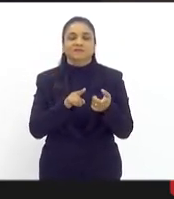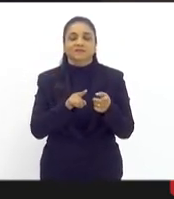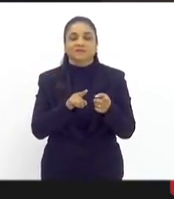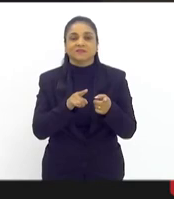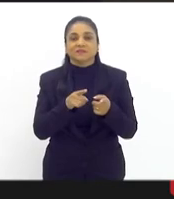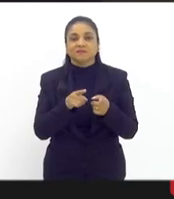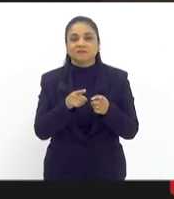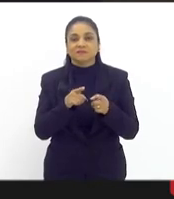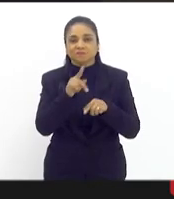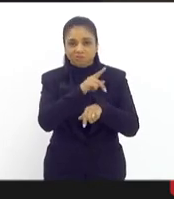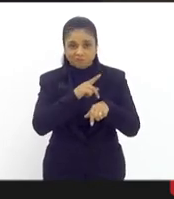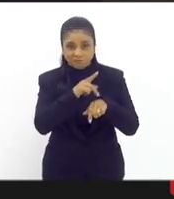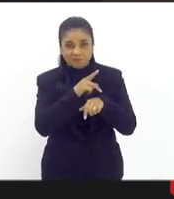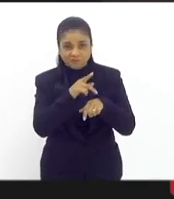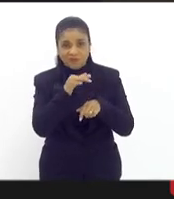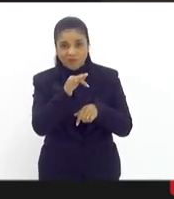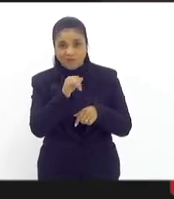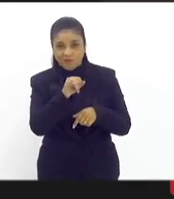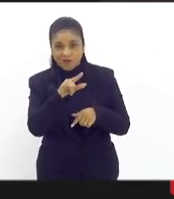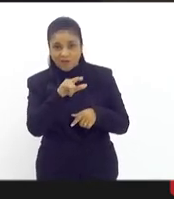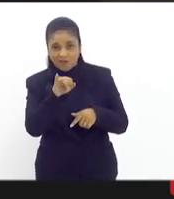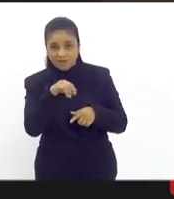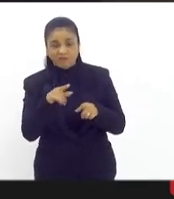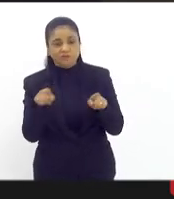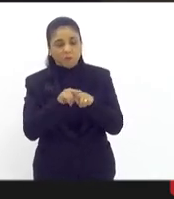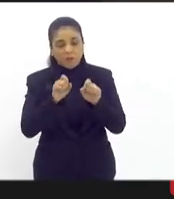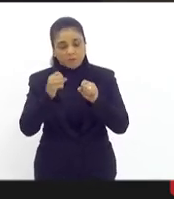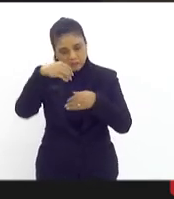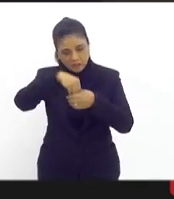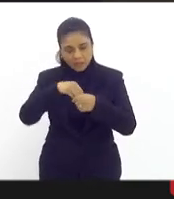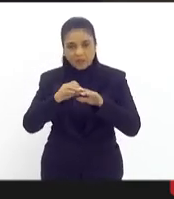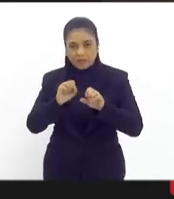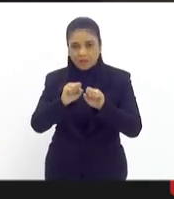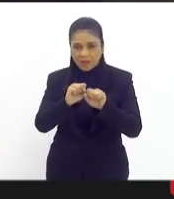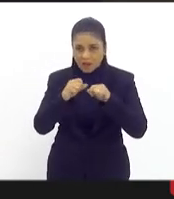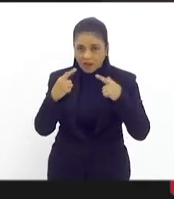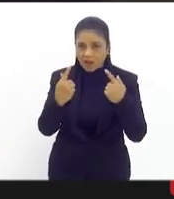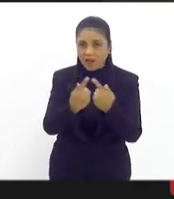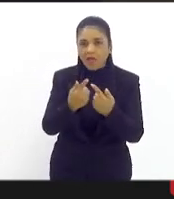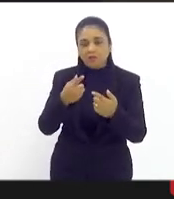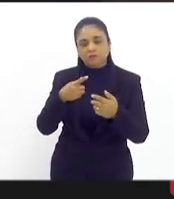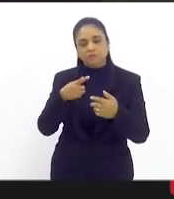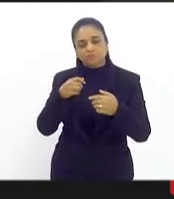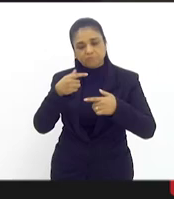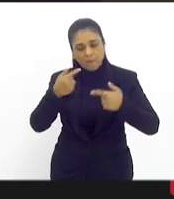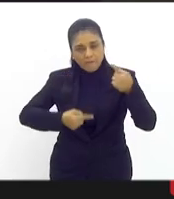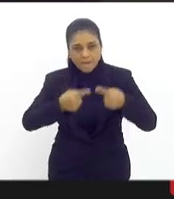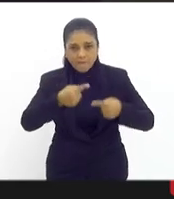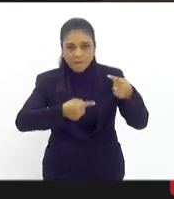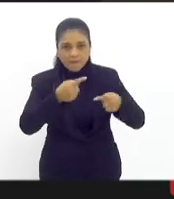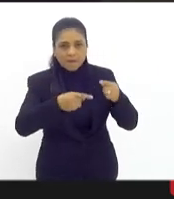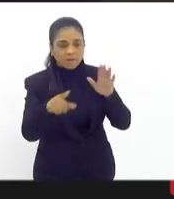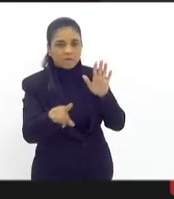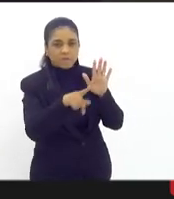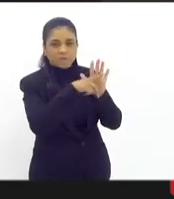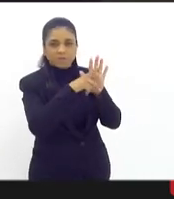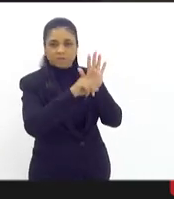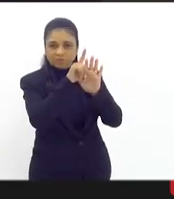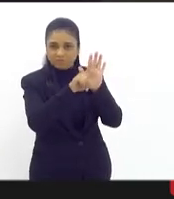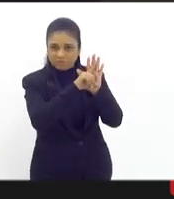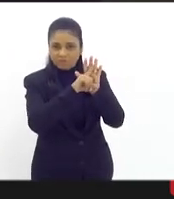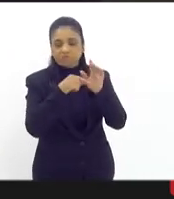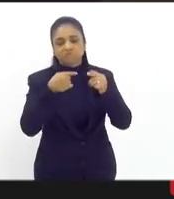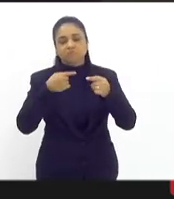dentro da ALERJ haverá espaço para discussão com muita qualidade desse projeto de lei. por justamente ter tantas pessoas qualificadas para poder